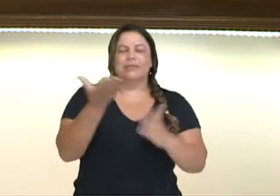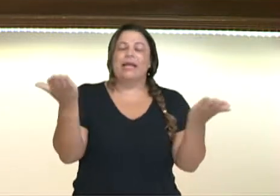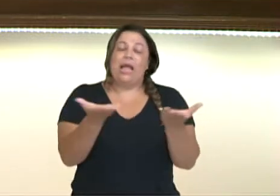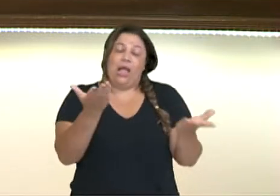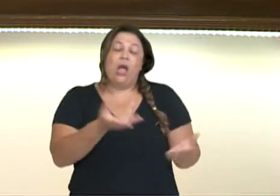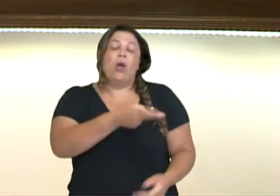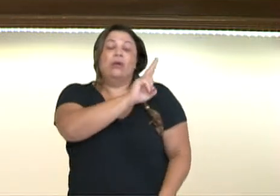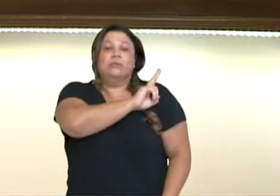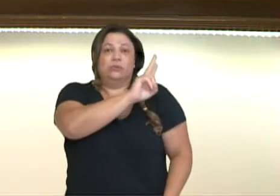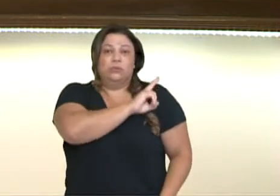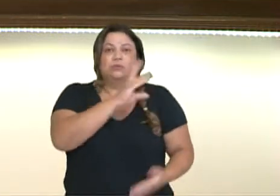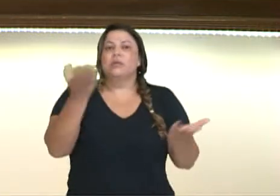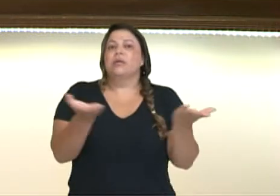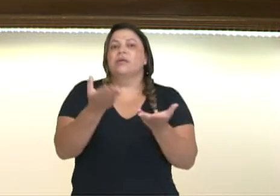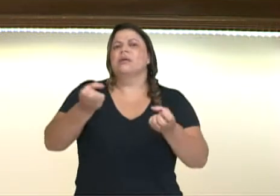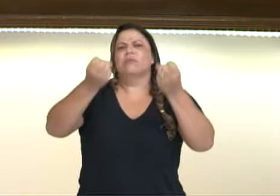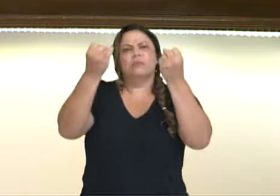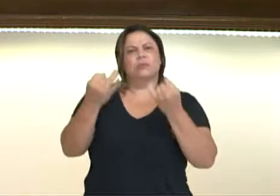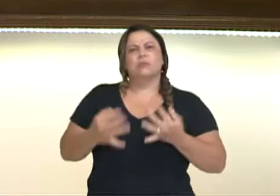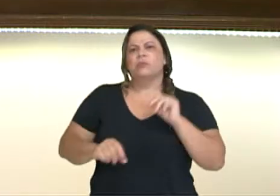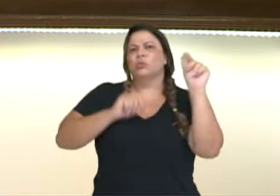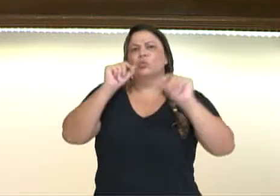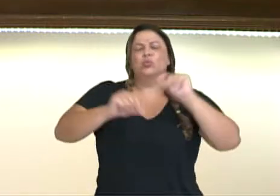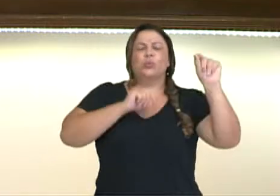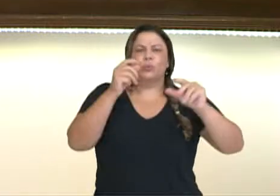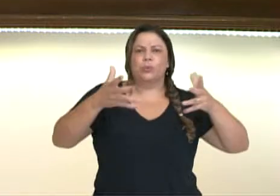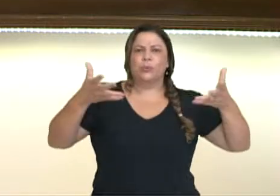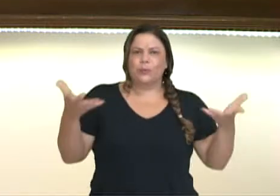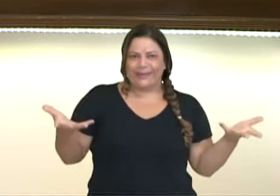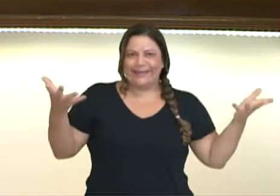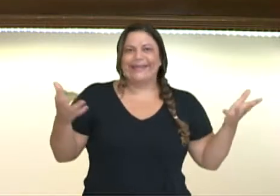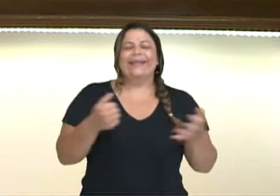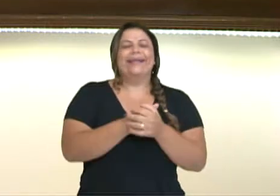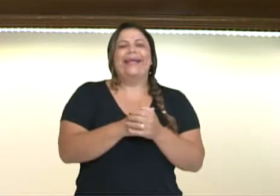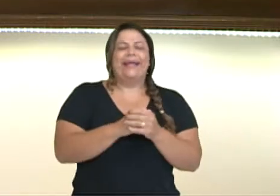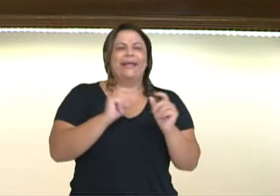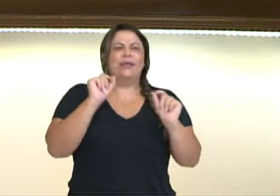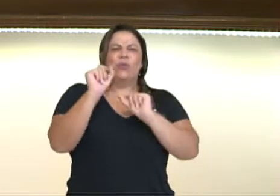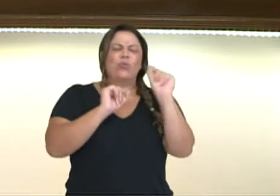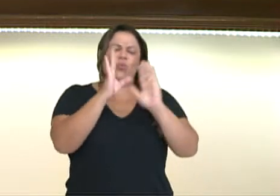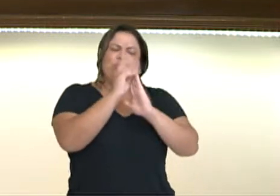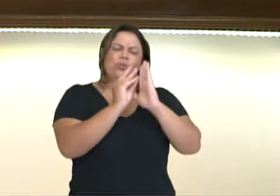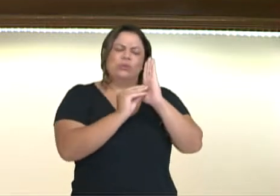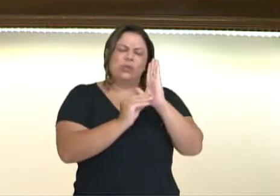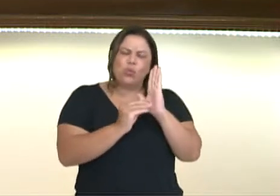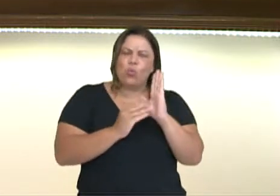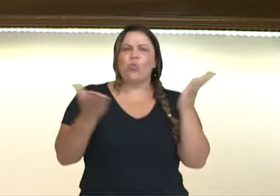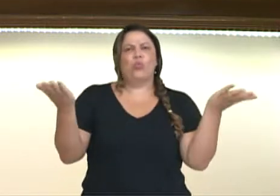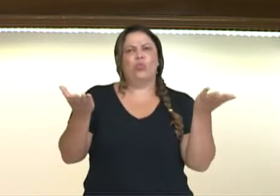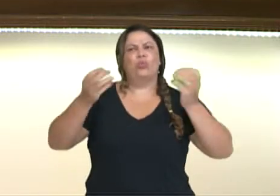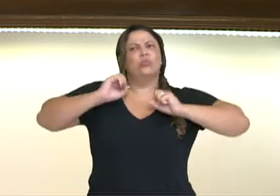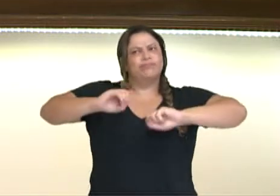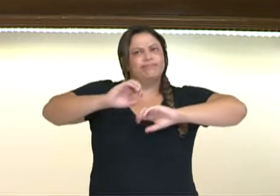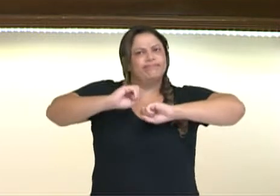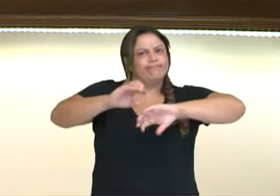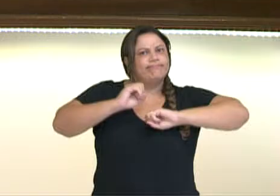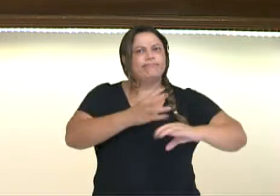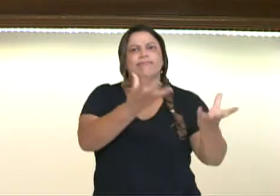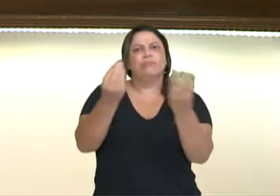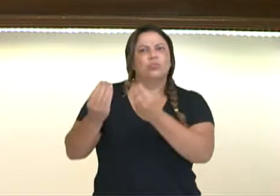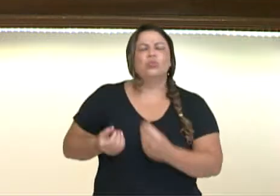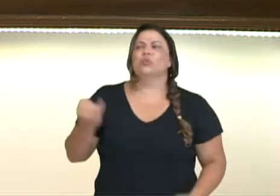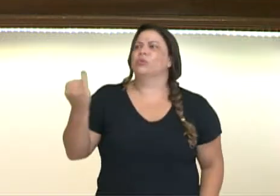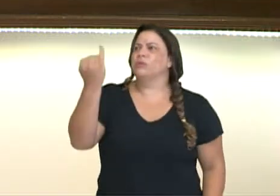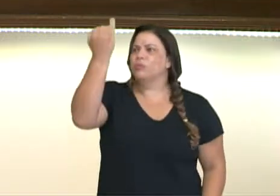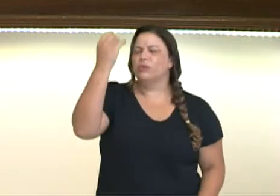vamos falar sobre o quê? Vamos falar sobre um conteúdo que é muito batido no ensino médio, que é muito importante a